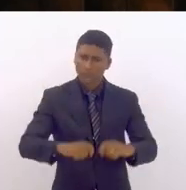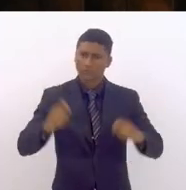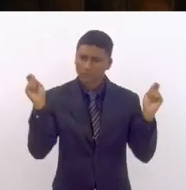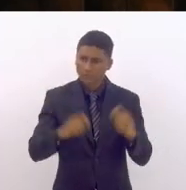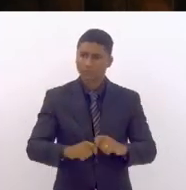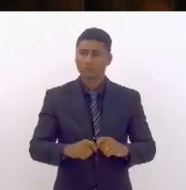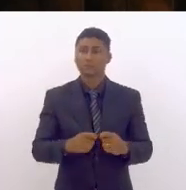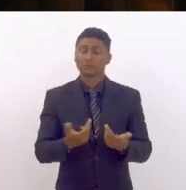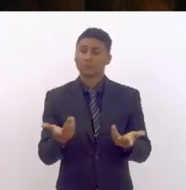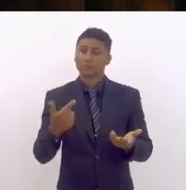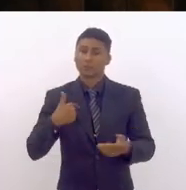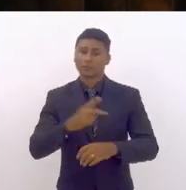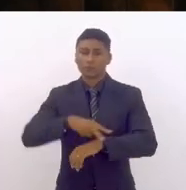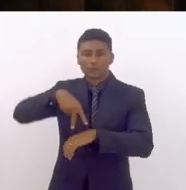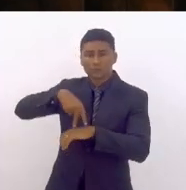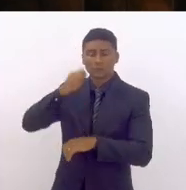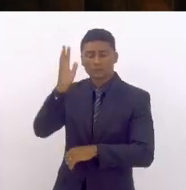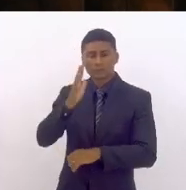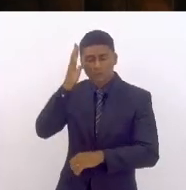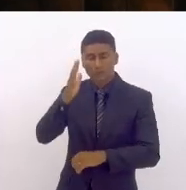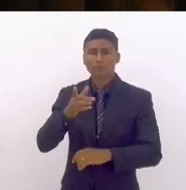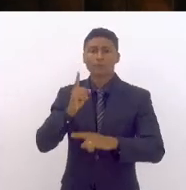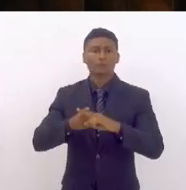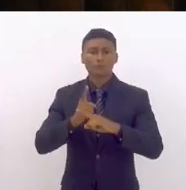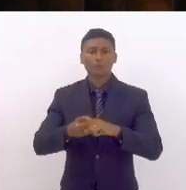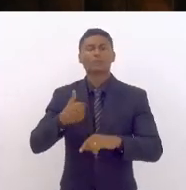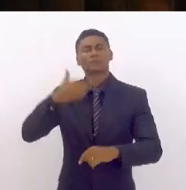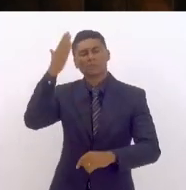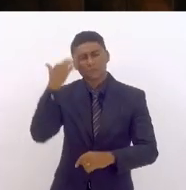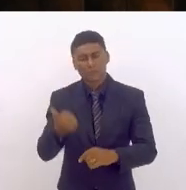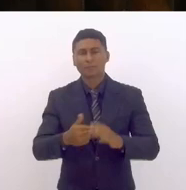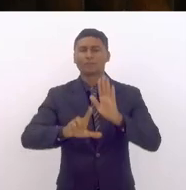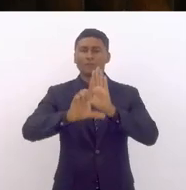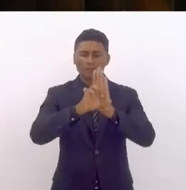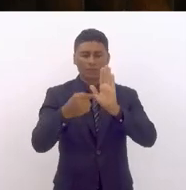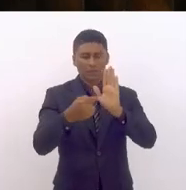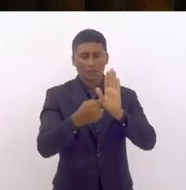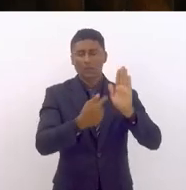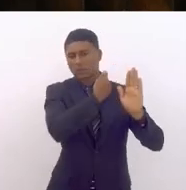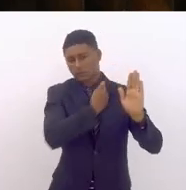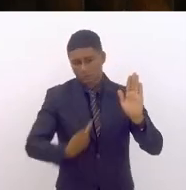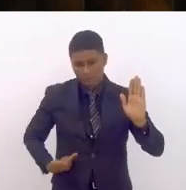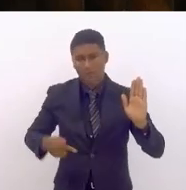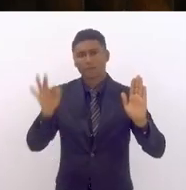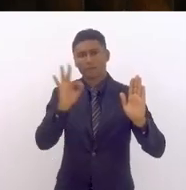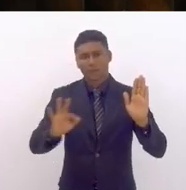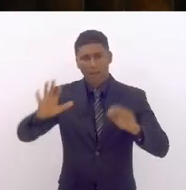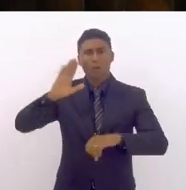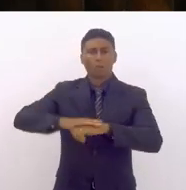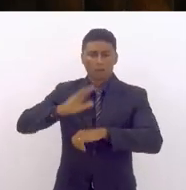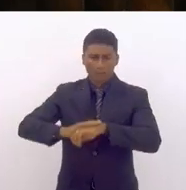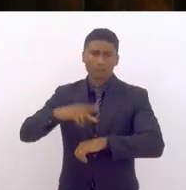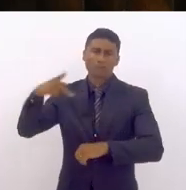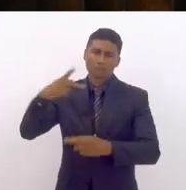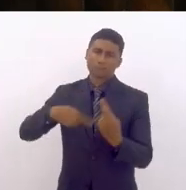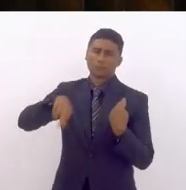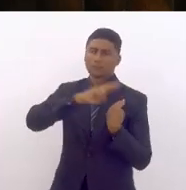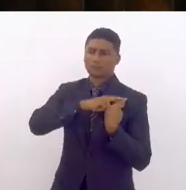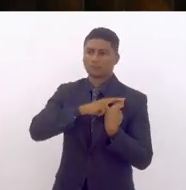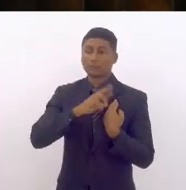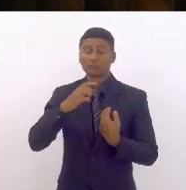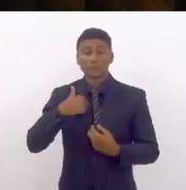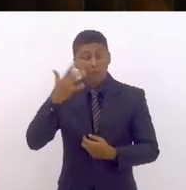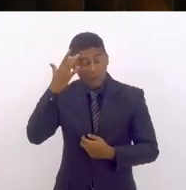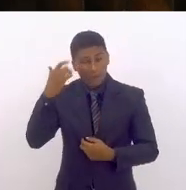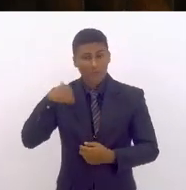aqui da palavra. Eu sei que isso, essa lei, está no âmbito do governo federal. Mas eu acho que, mesmo estando aqui